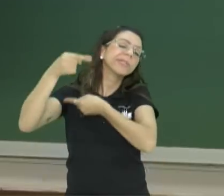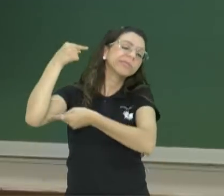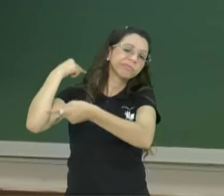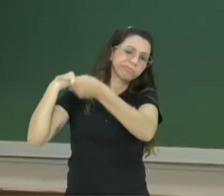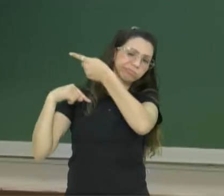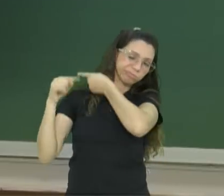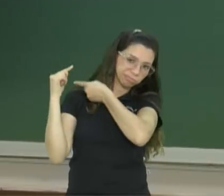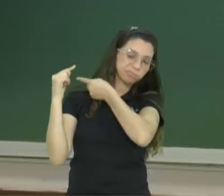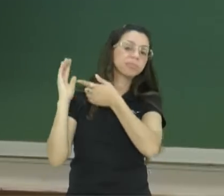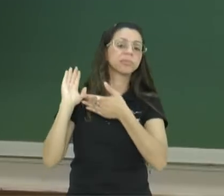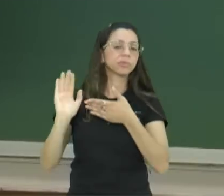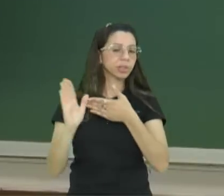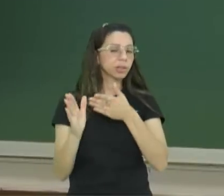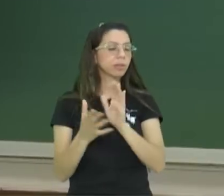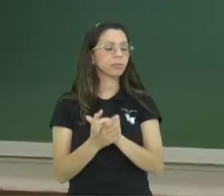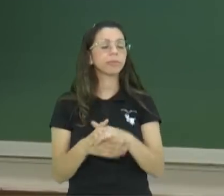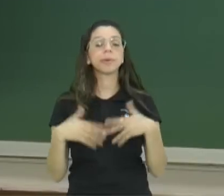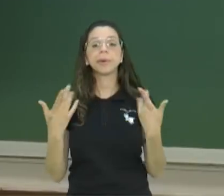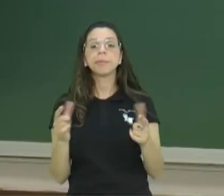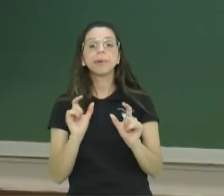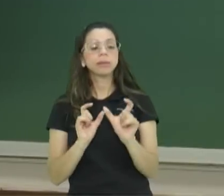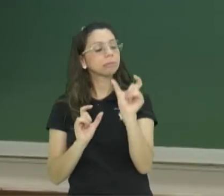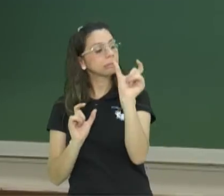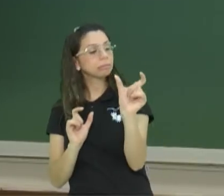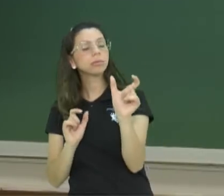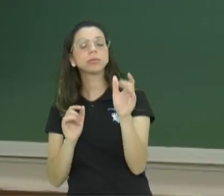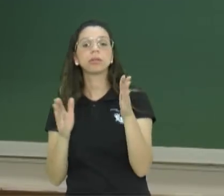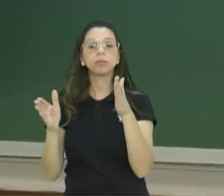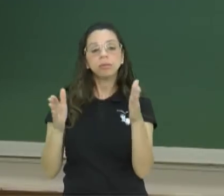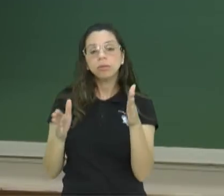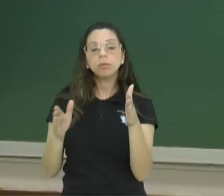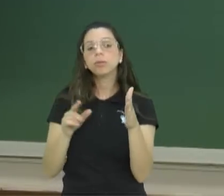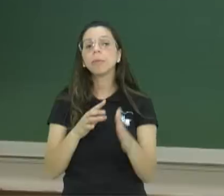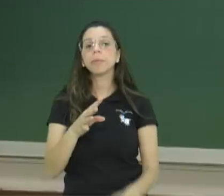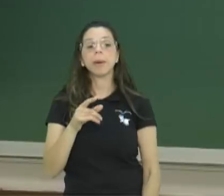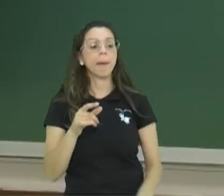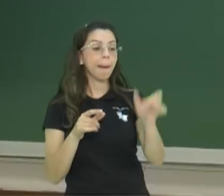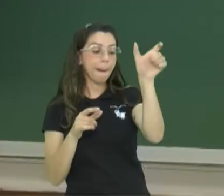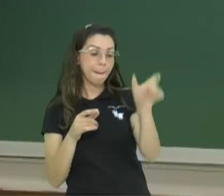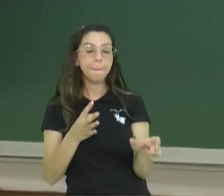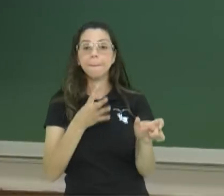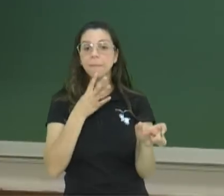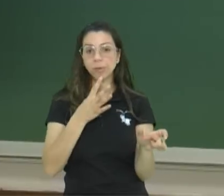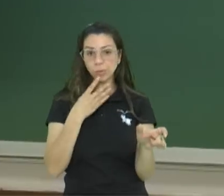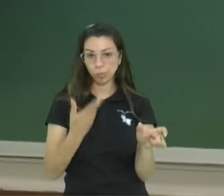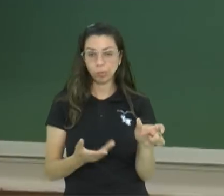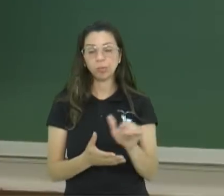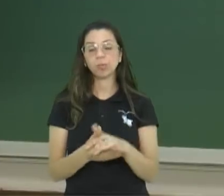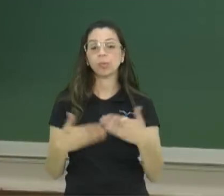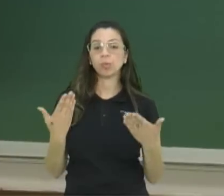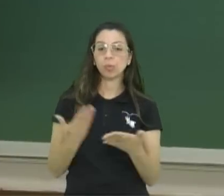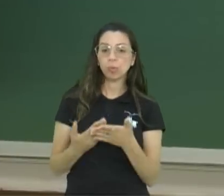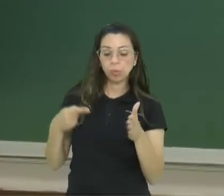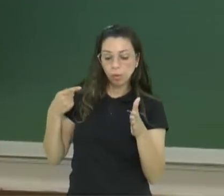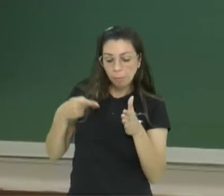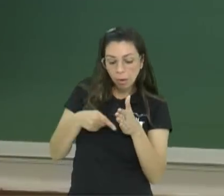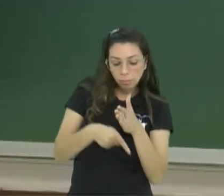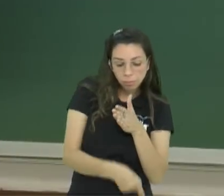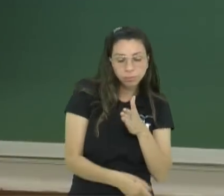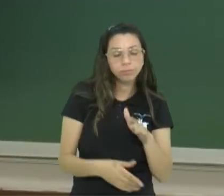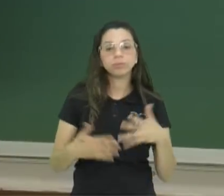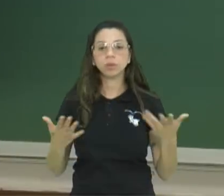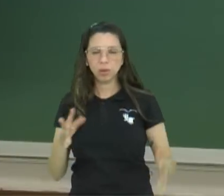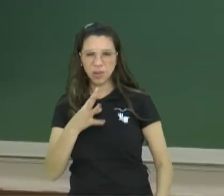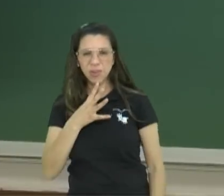um tempinho, mas eu falei uma partezinha da aula só sobre essa pessoa. Hoje a gente vai estudar ele um pouco mais a fundo. Você